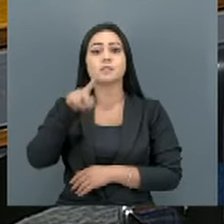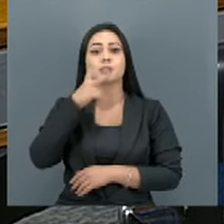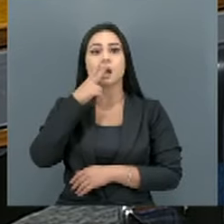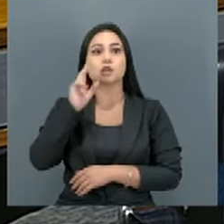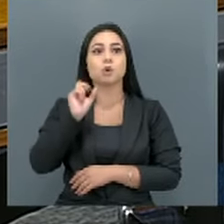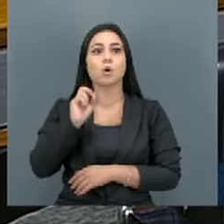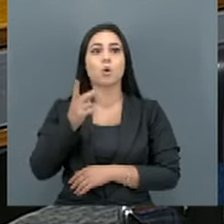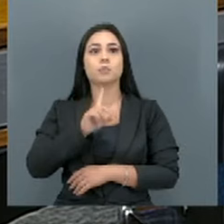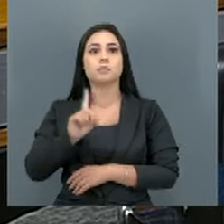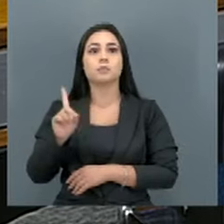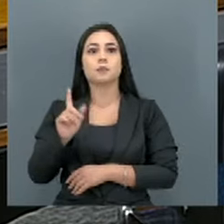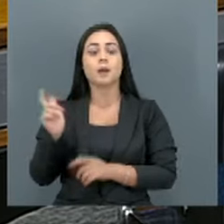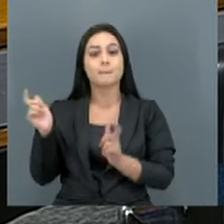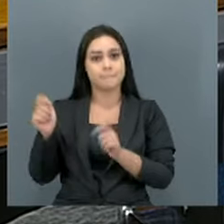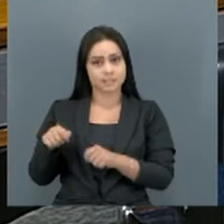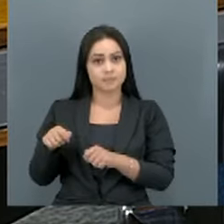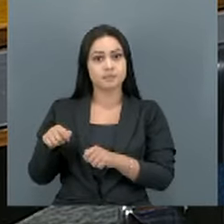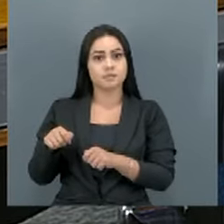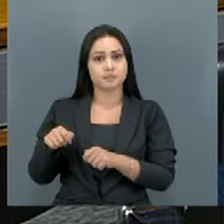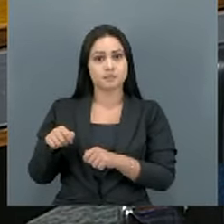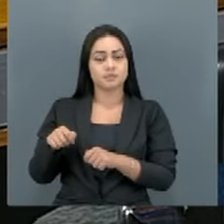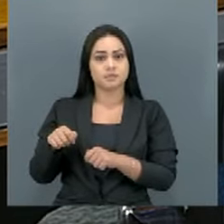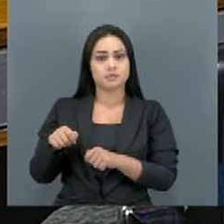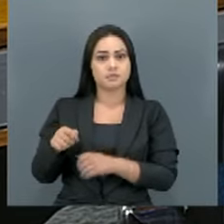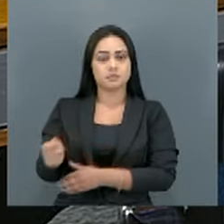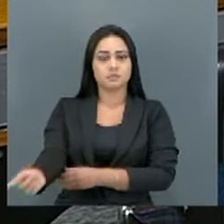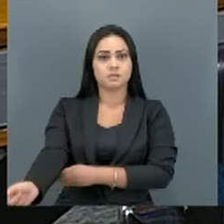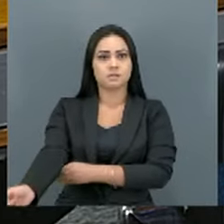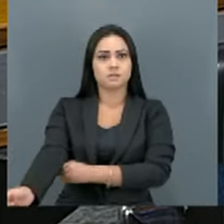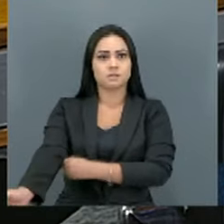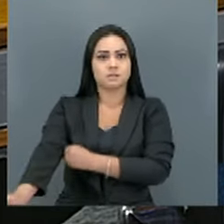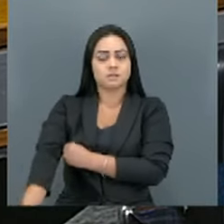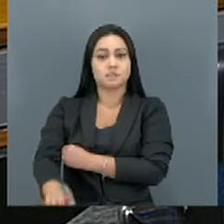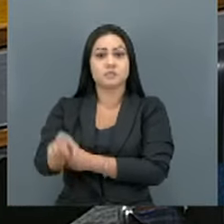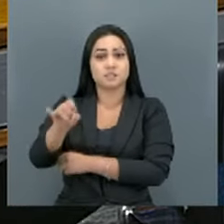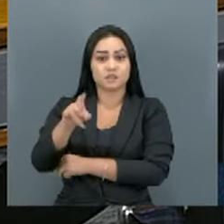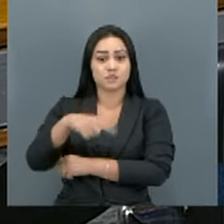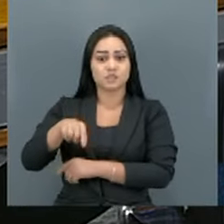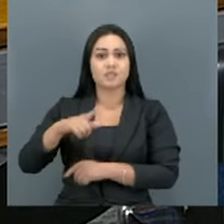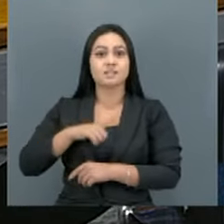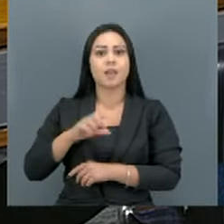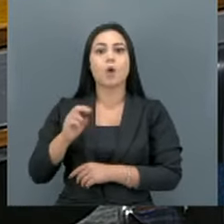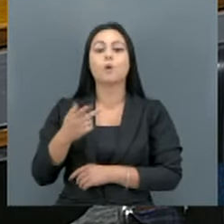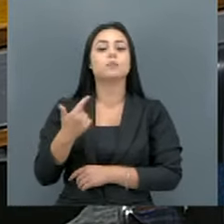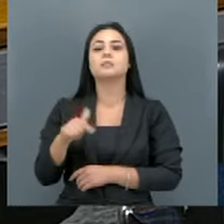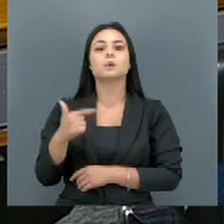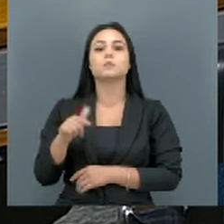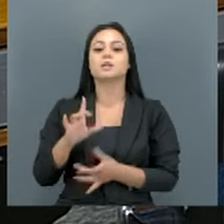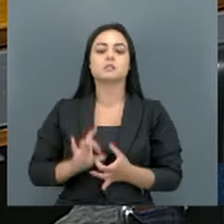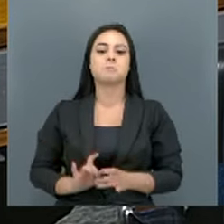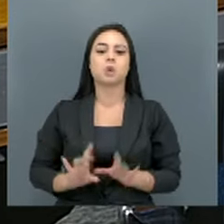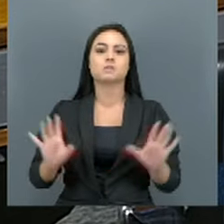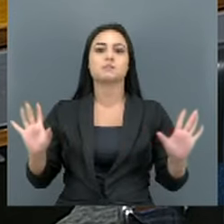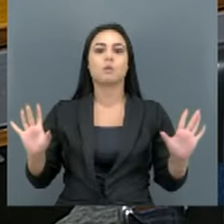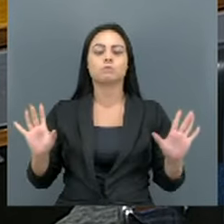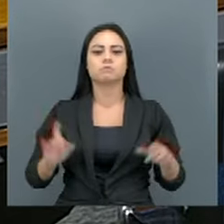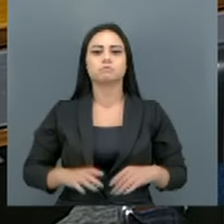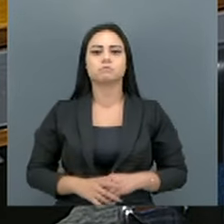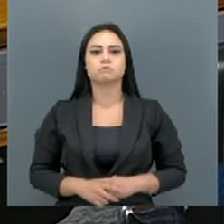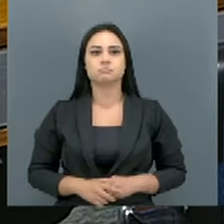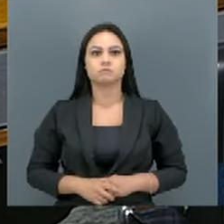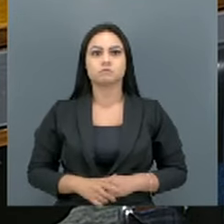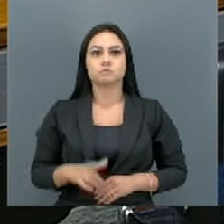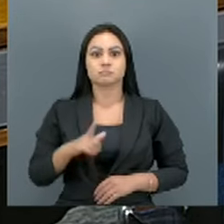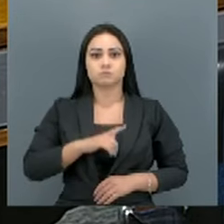não capazes, se vocês têm ou não disposição para ter